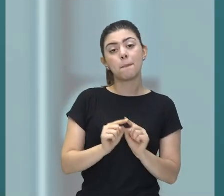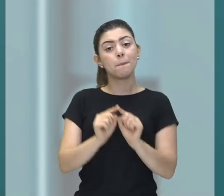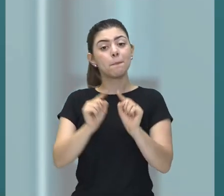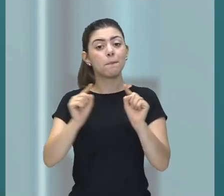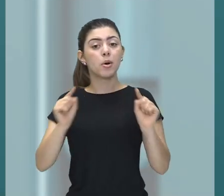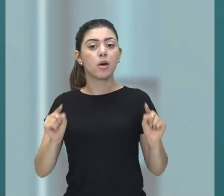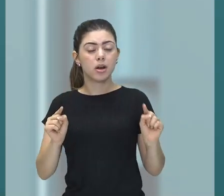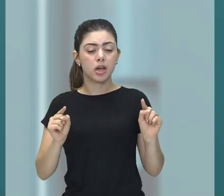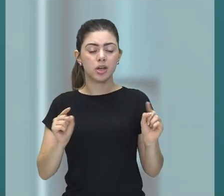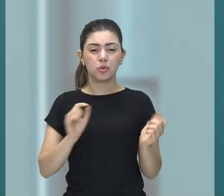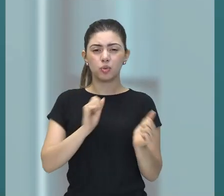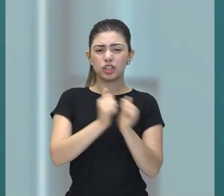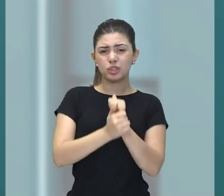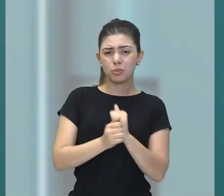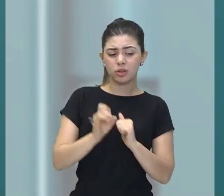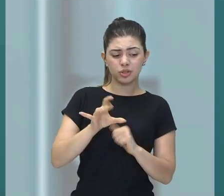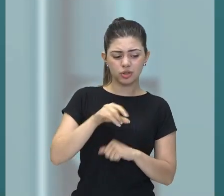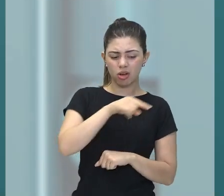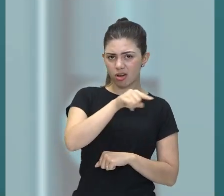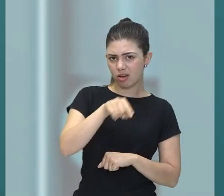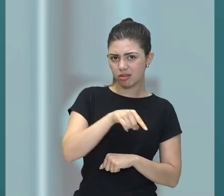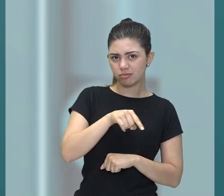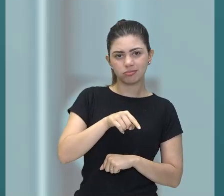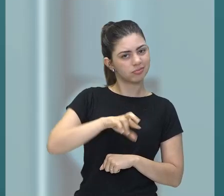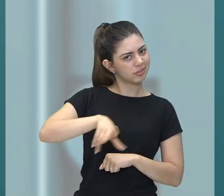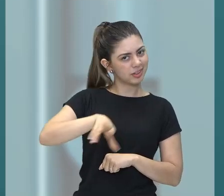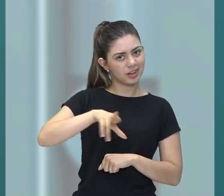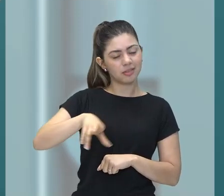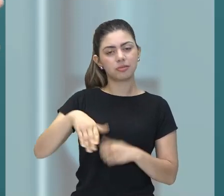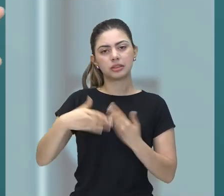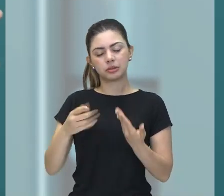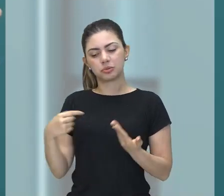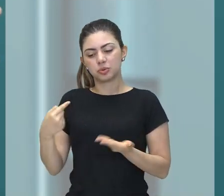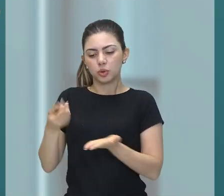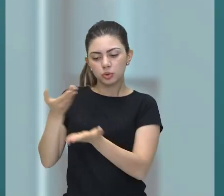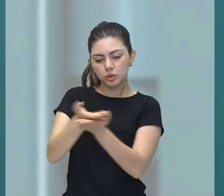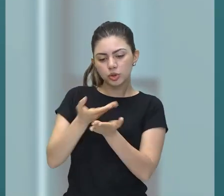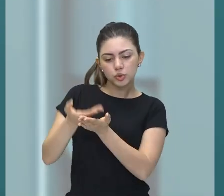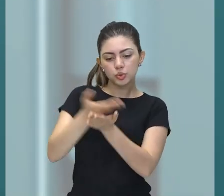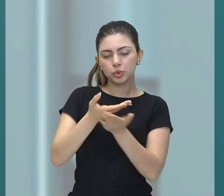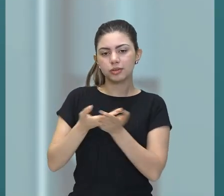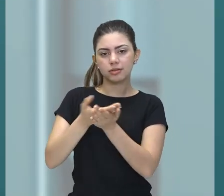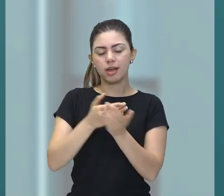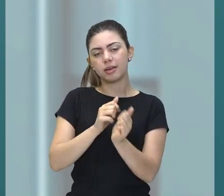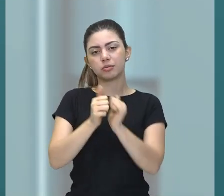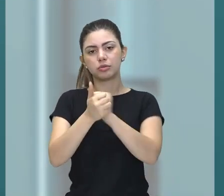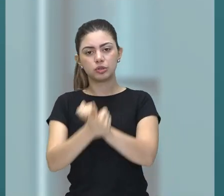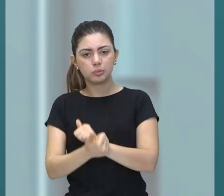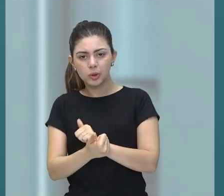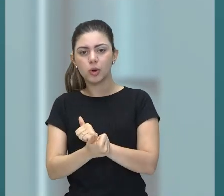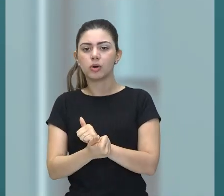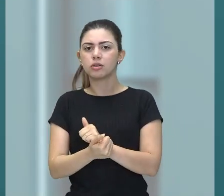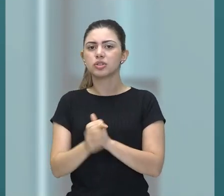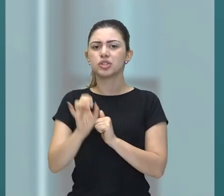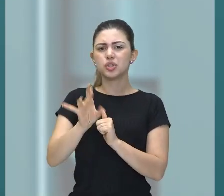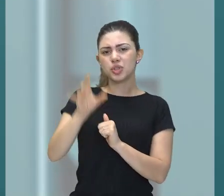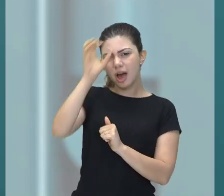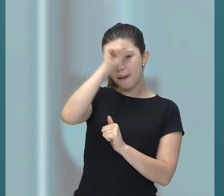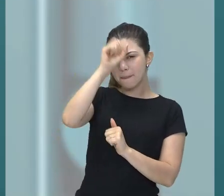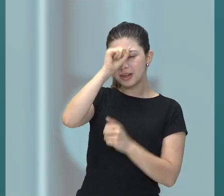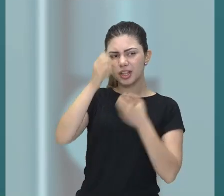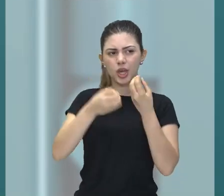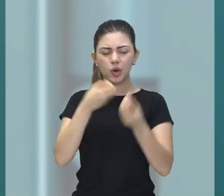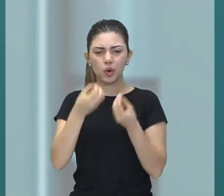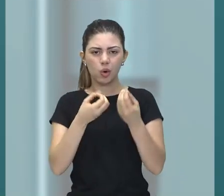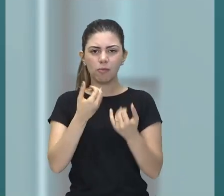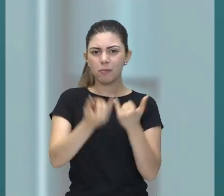o esporte não é somente isso. Trabalhar, estudar sobre o esporte não é somente aprender a como